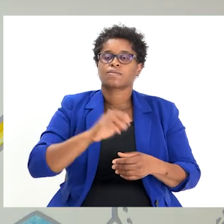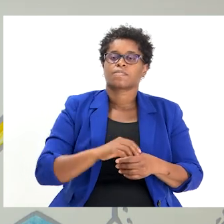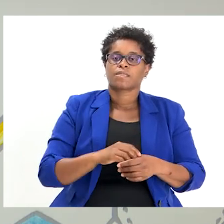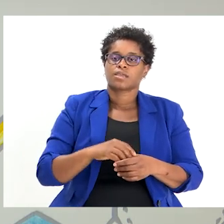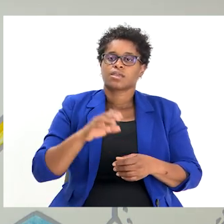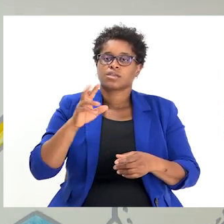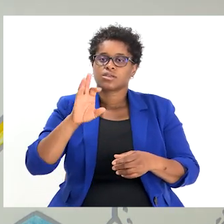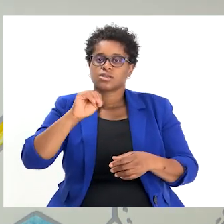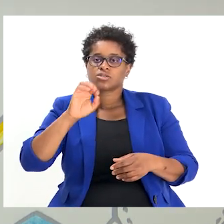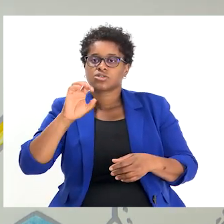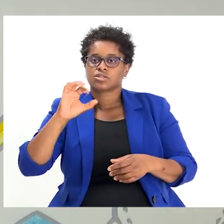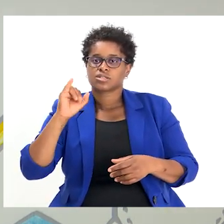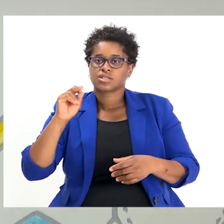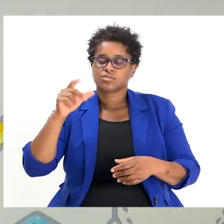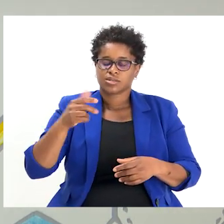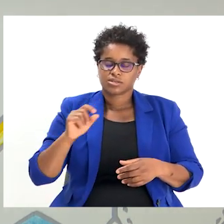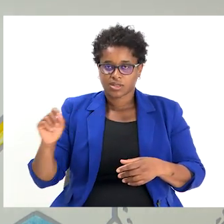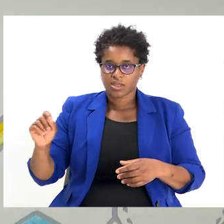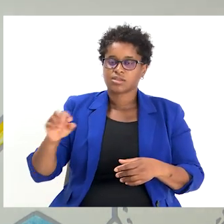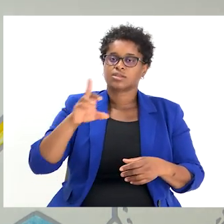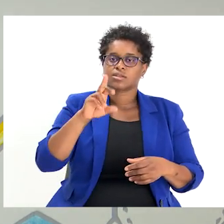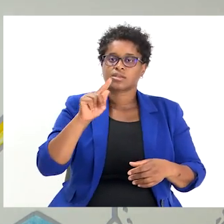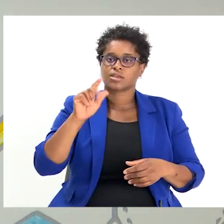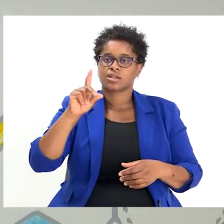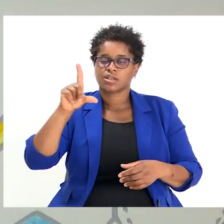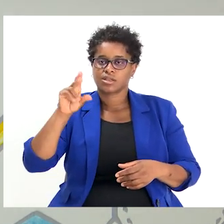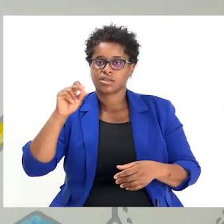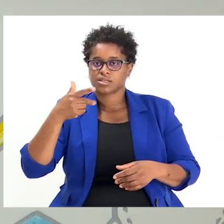saciabilidade, relatividade